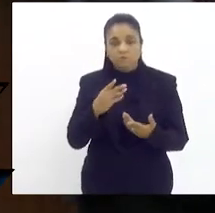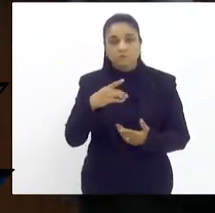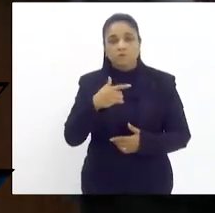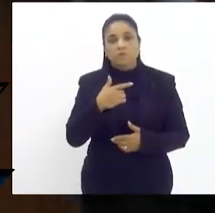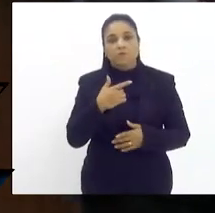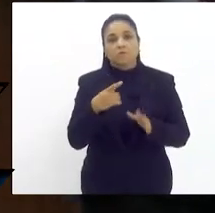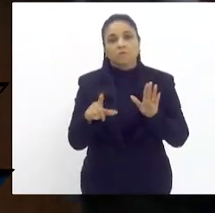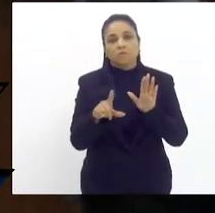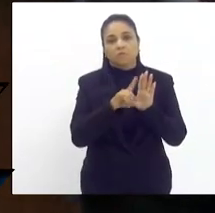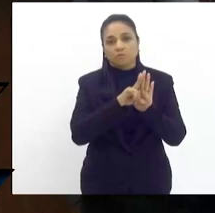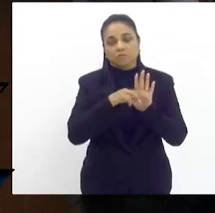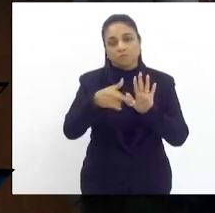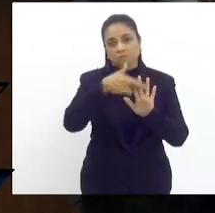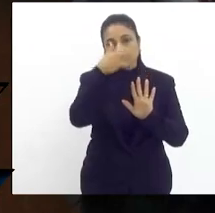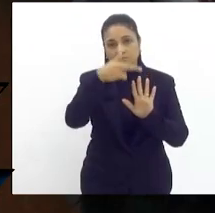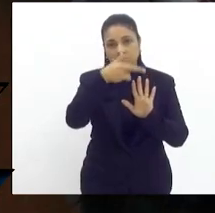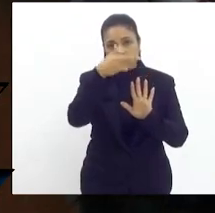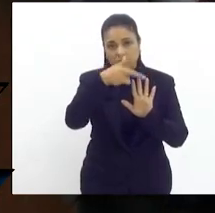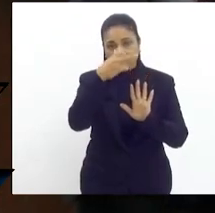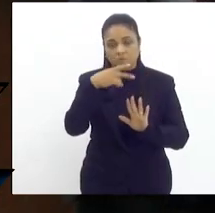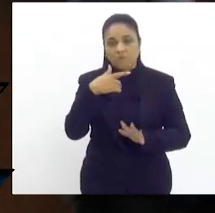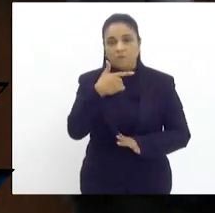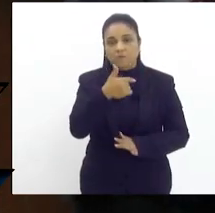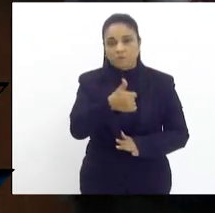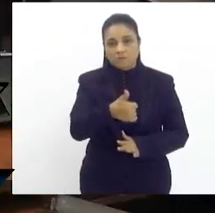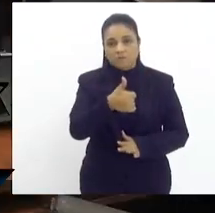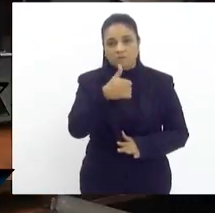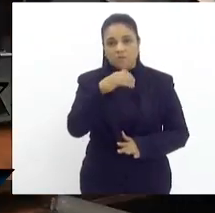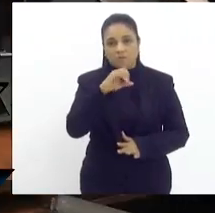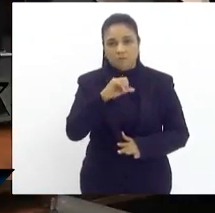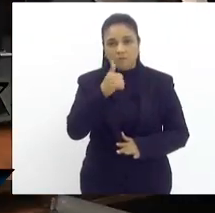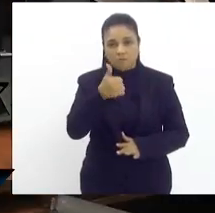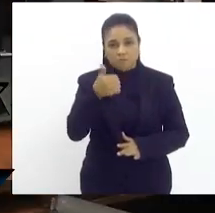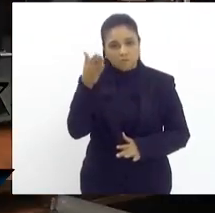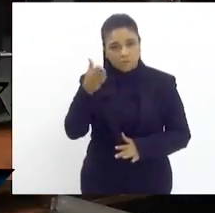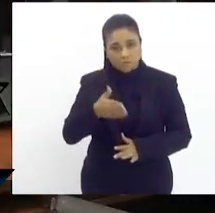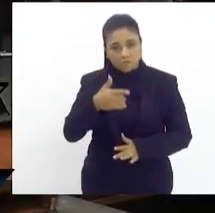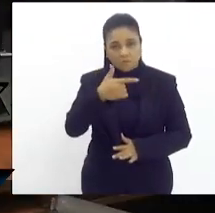111 de 2023 aprovado agora